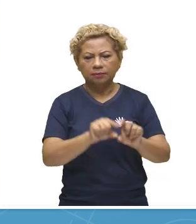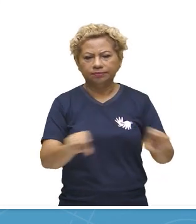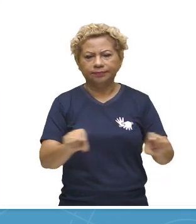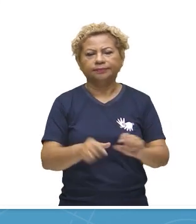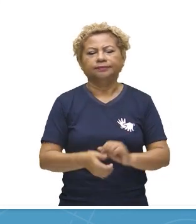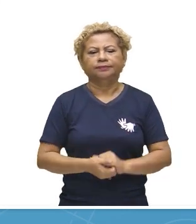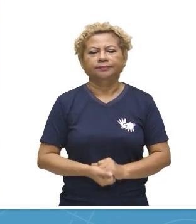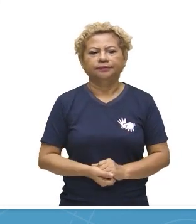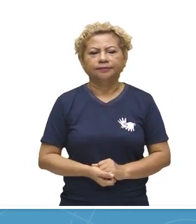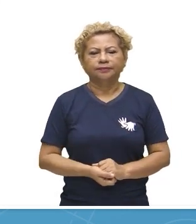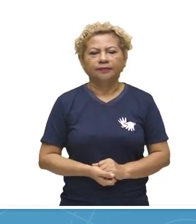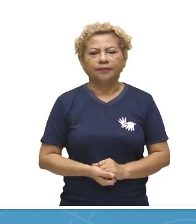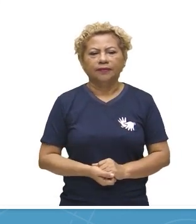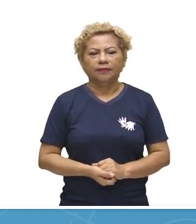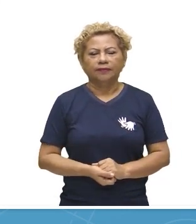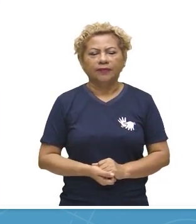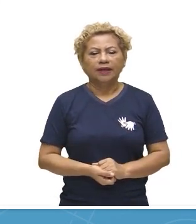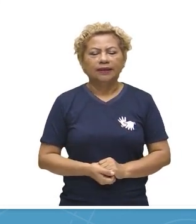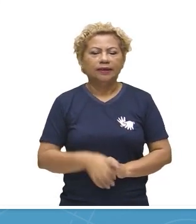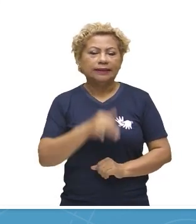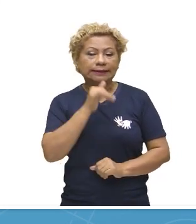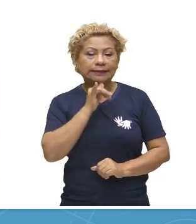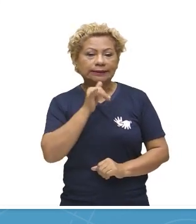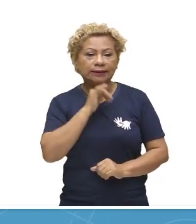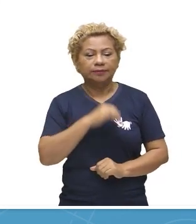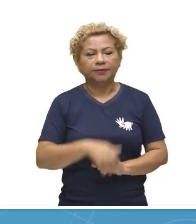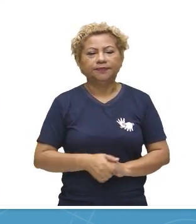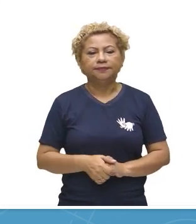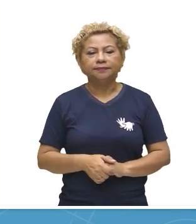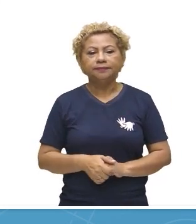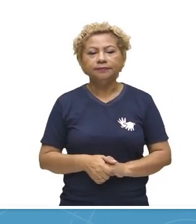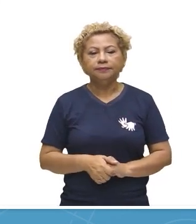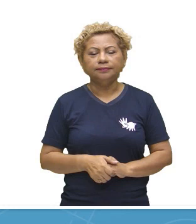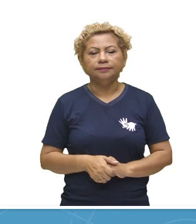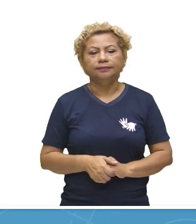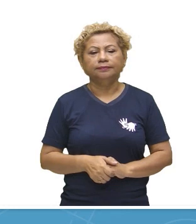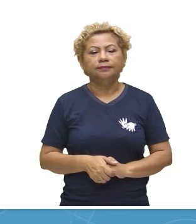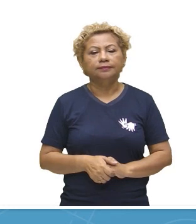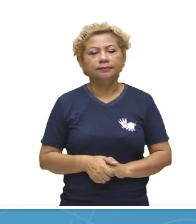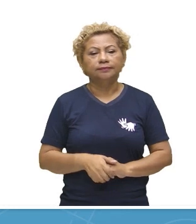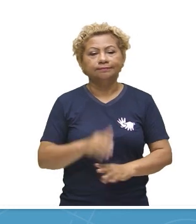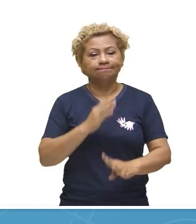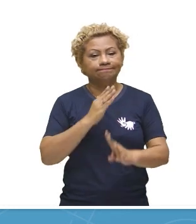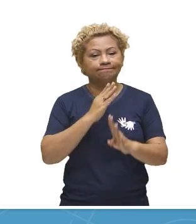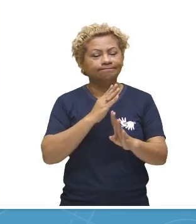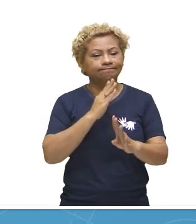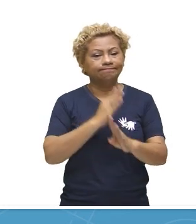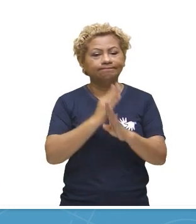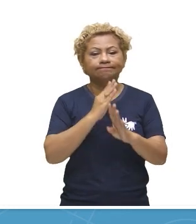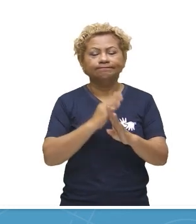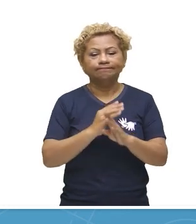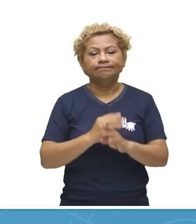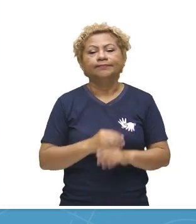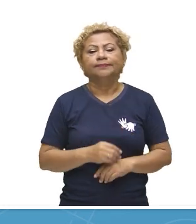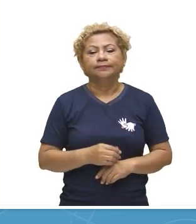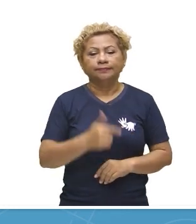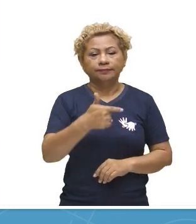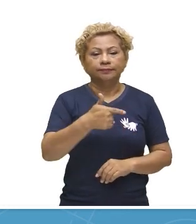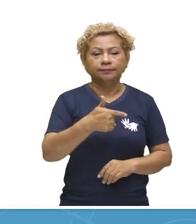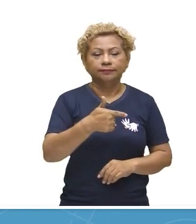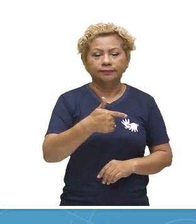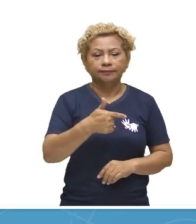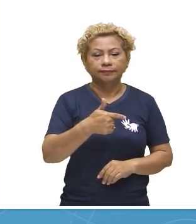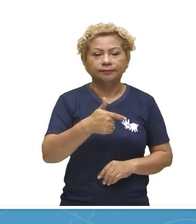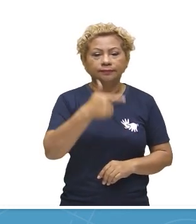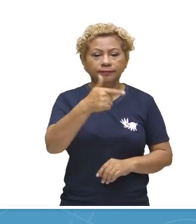radicandos. Olha só, o 324, se a gente fosse decompor, a gente ia chegar aqui em 2 ao quadrado vezes 3 à